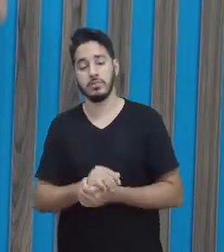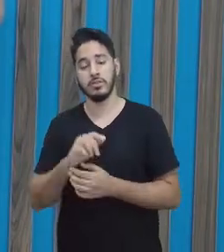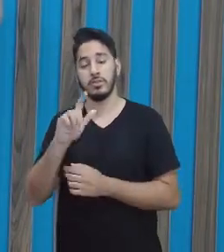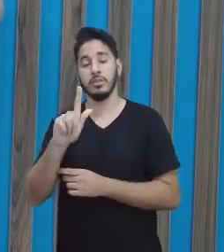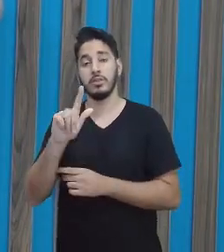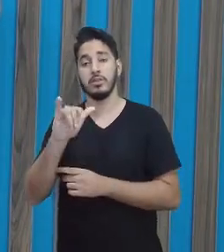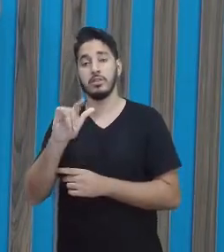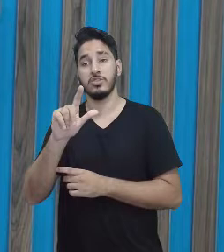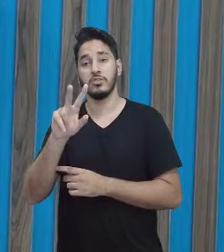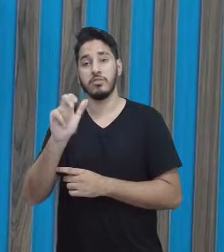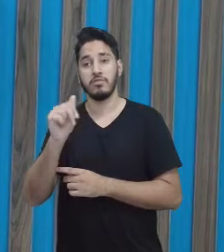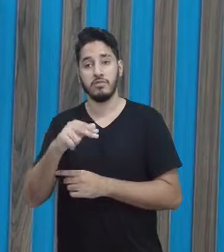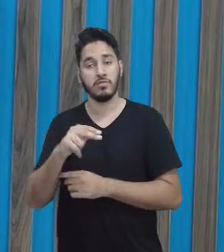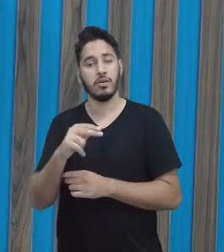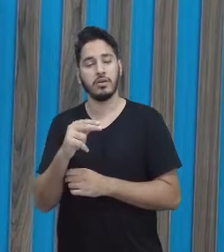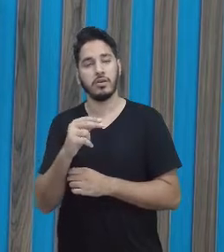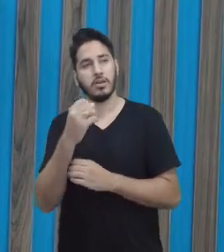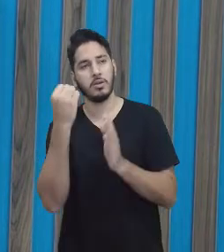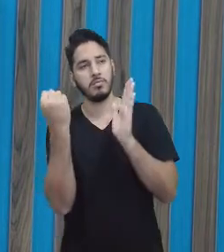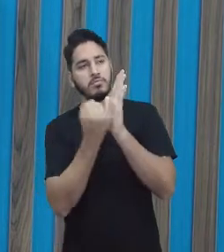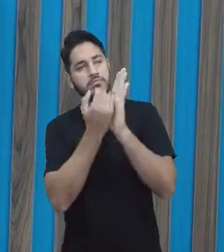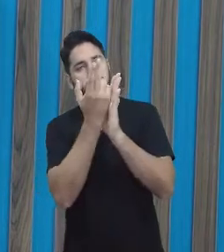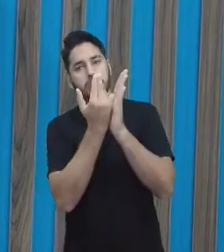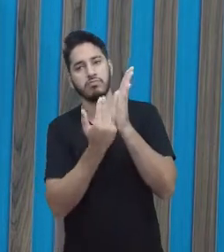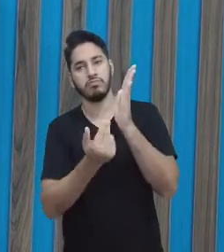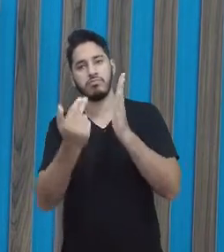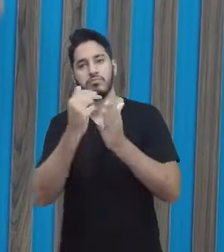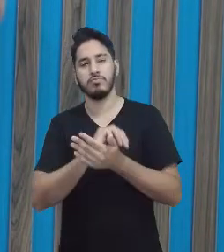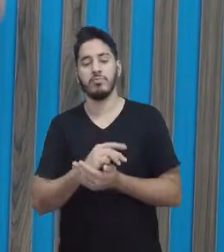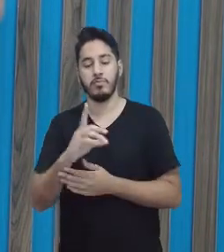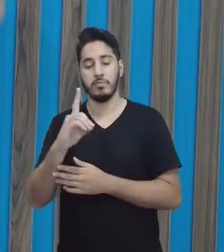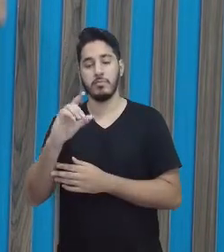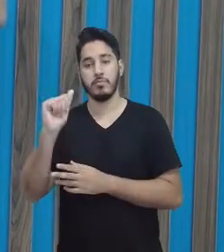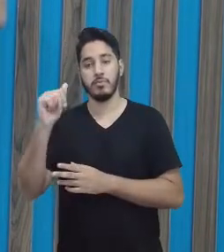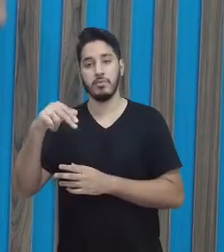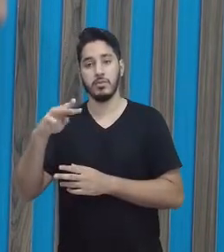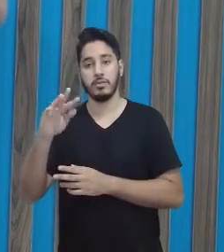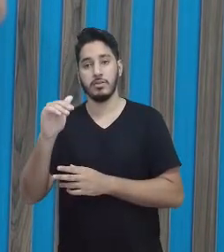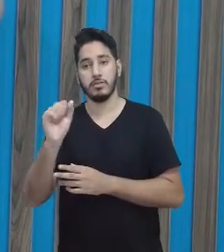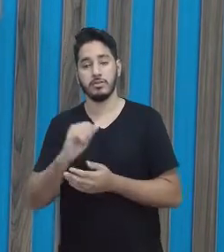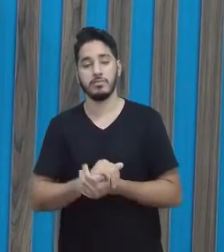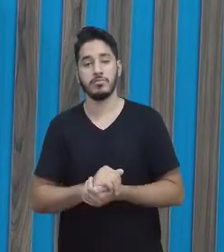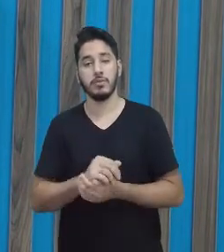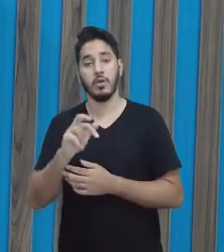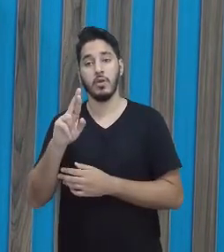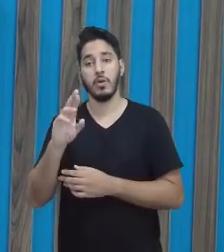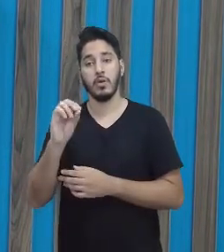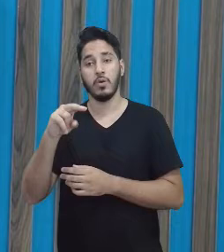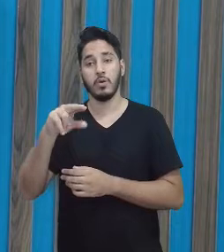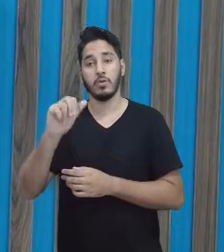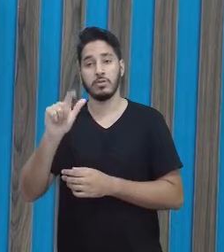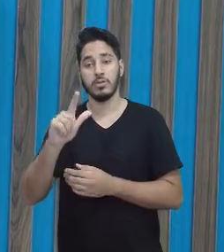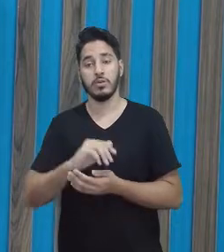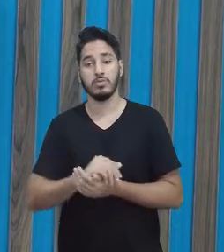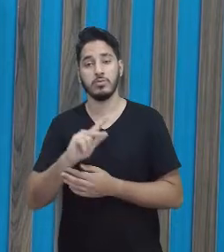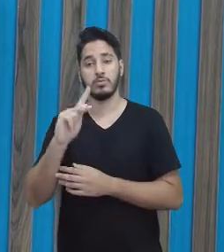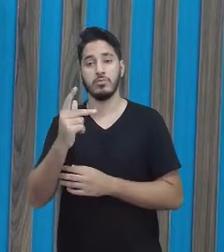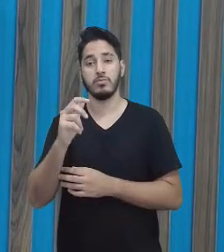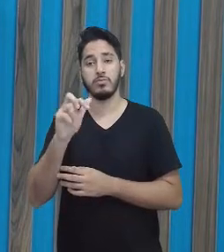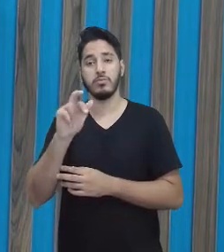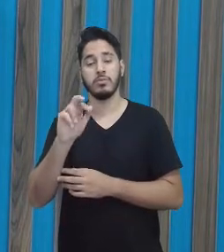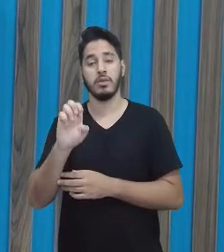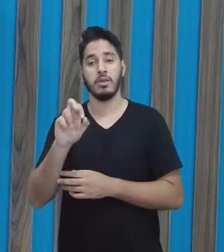gravura. Dantas Suassuna, que é filho de Ariano, que é pintor. Ronaldo de Brito, na literatura. Hermílio Borba Filho,